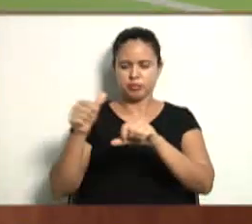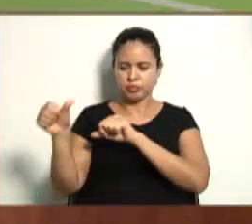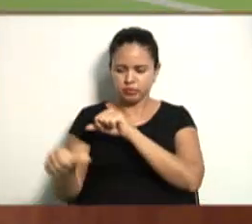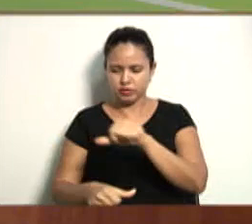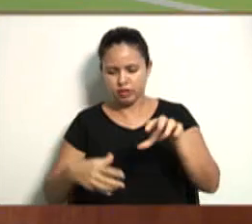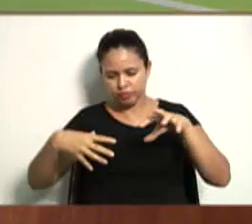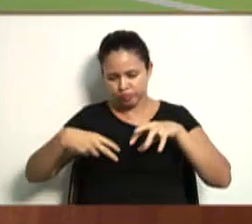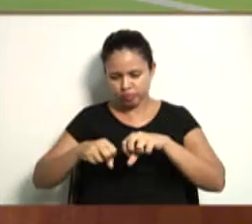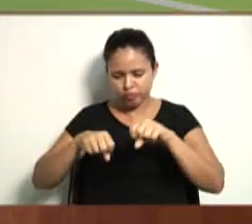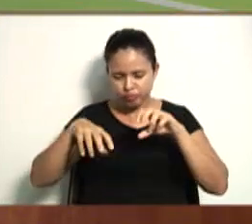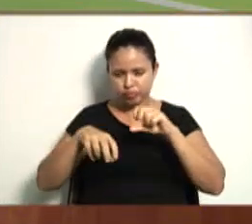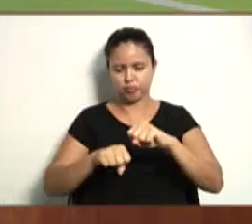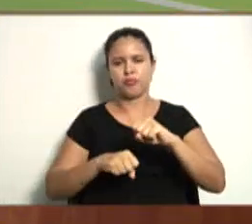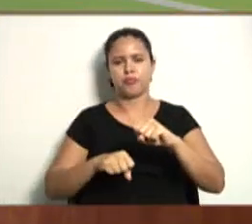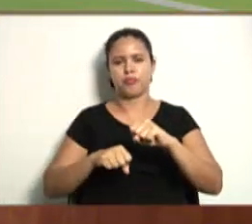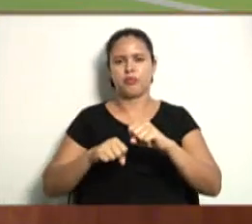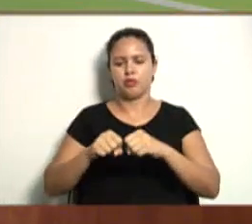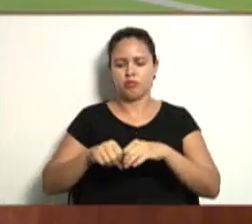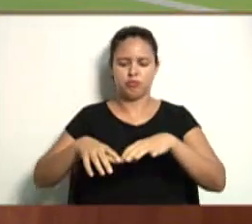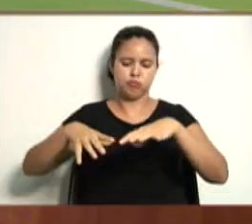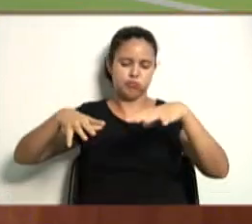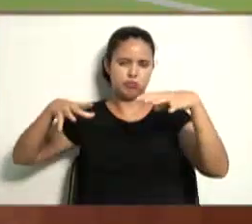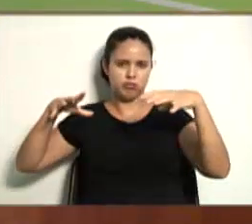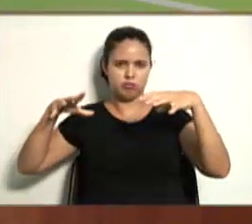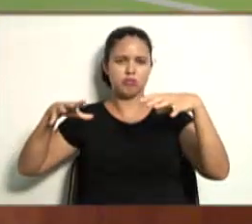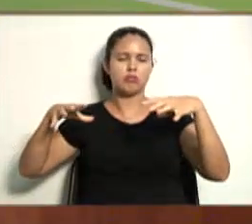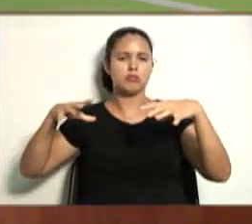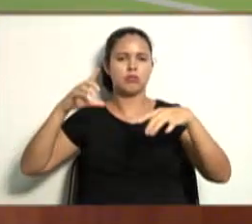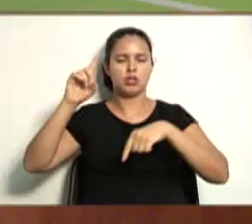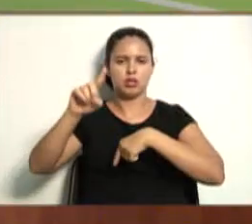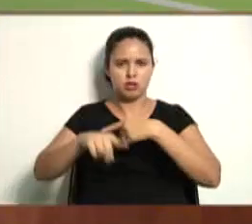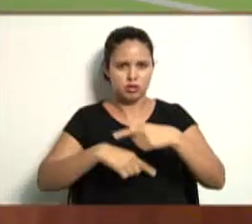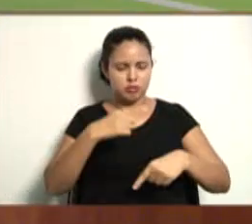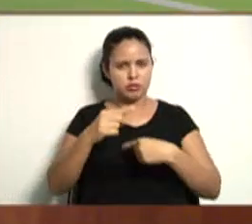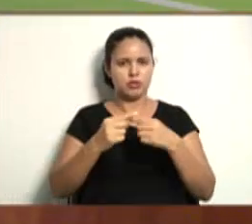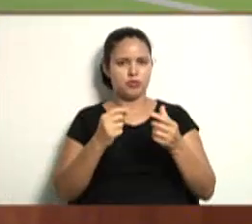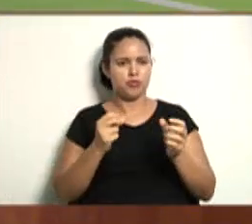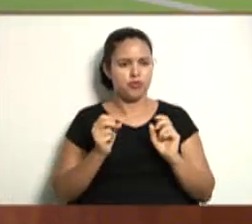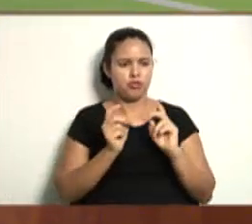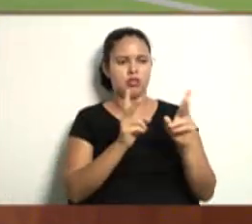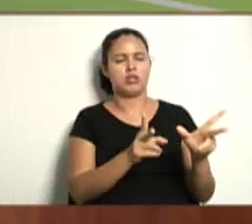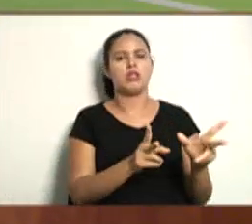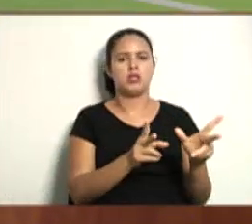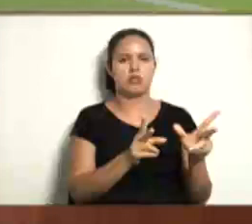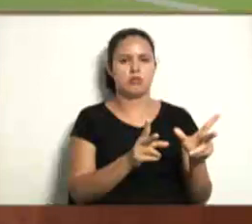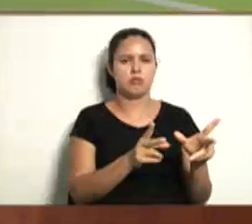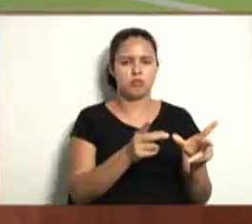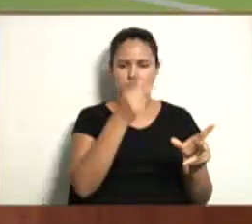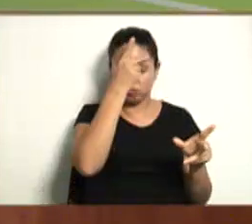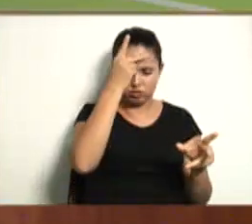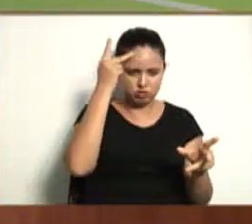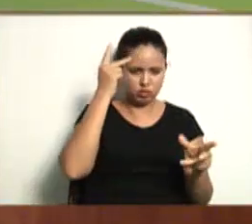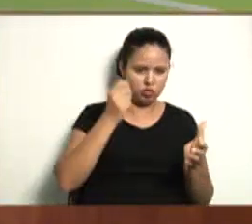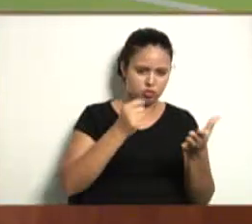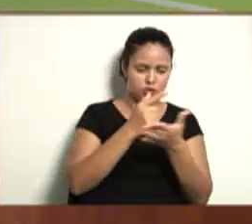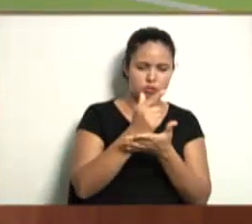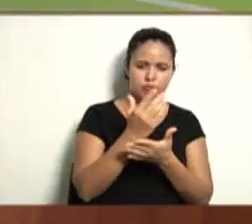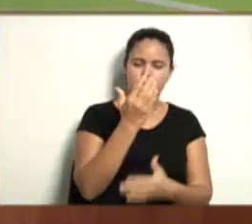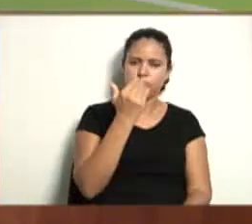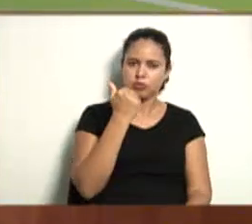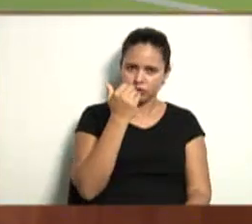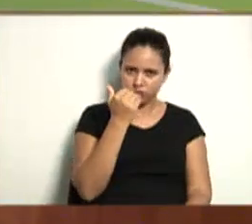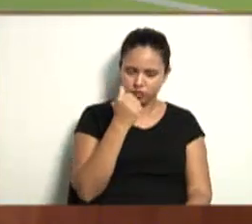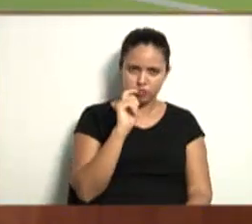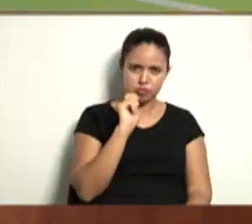processe-o, prepare a massa e acesse o pão para ser, enfim, comido. Um excelente